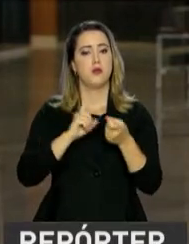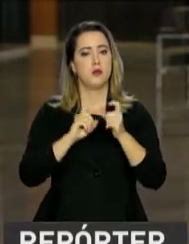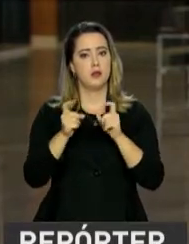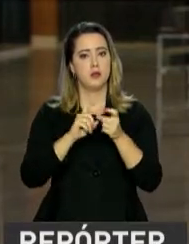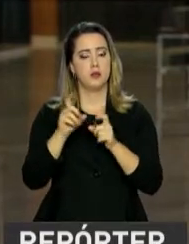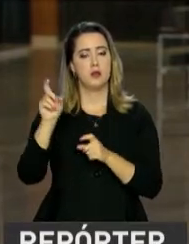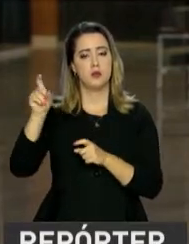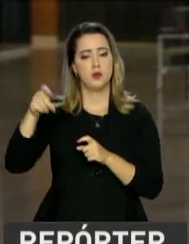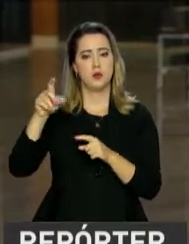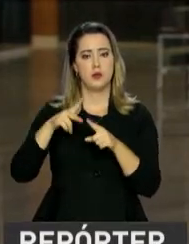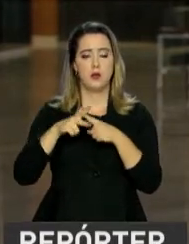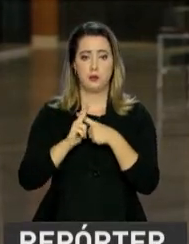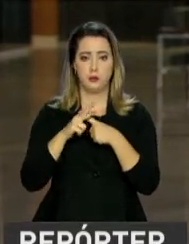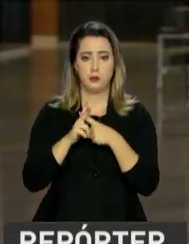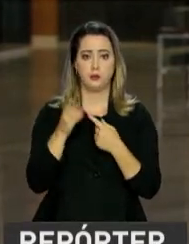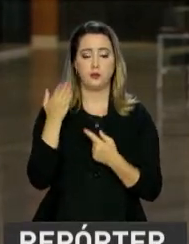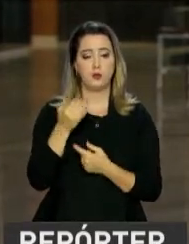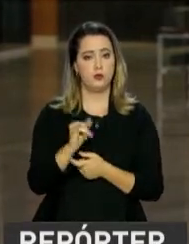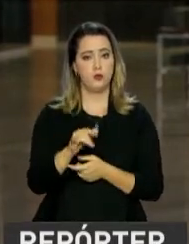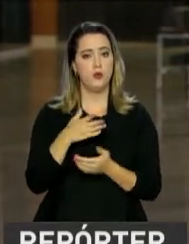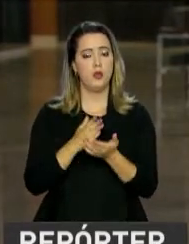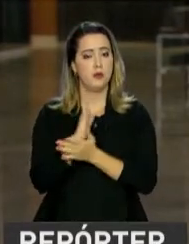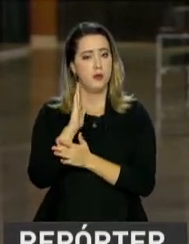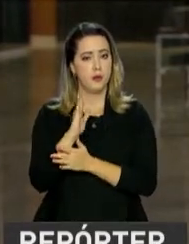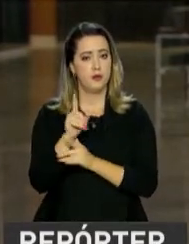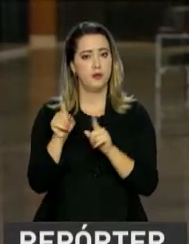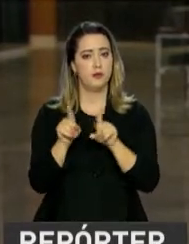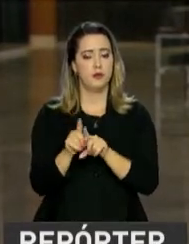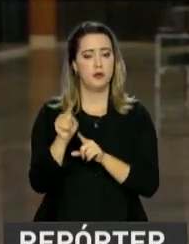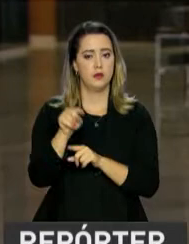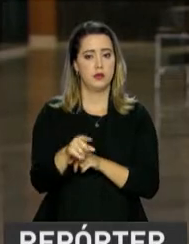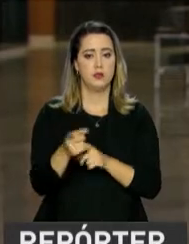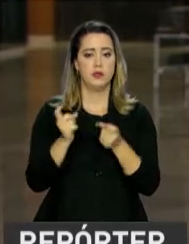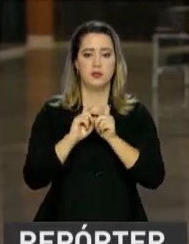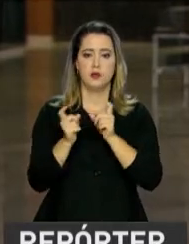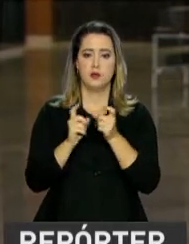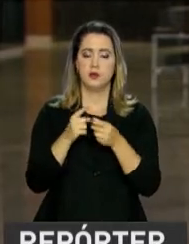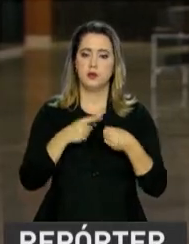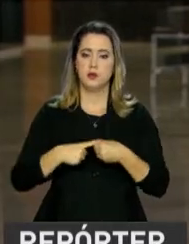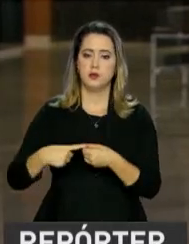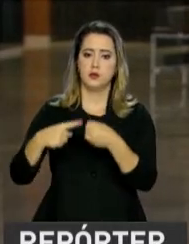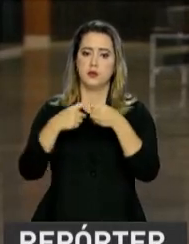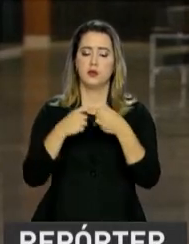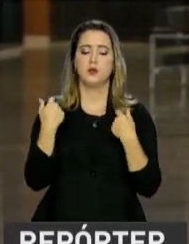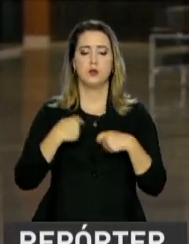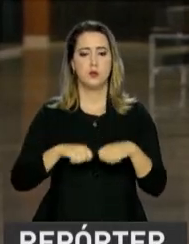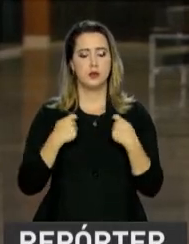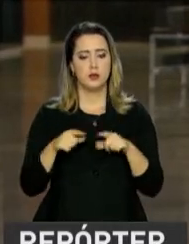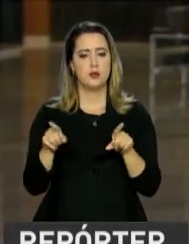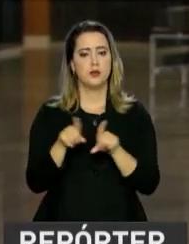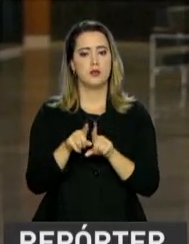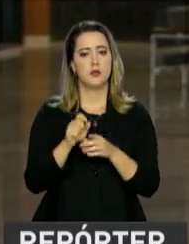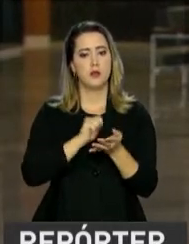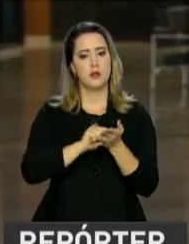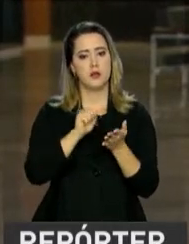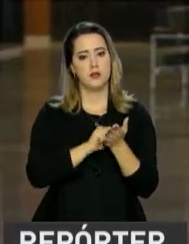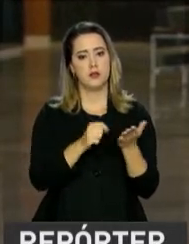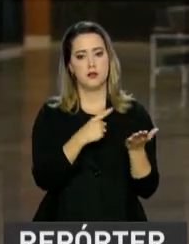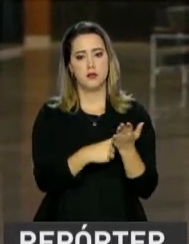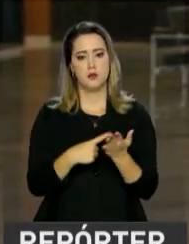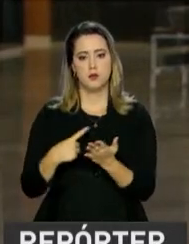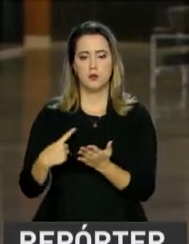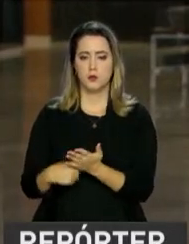cartão reforma caso essas propostas sejam aprovadas os gestores municipais ainda terão de assinar um termo de compromisso